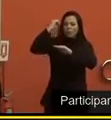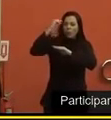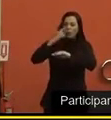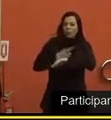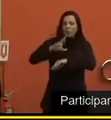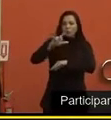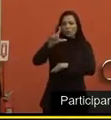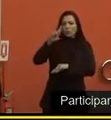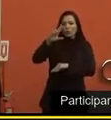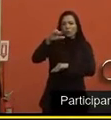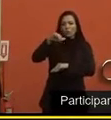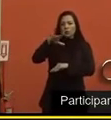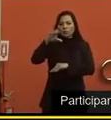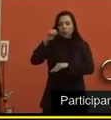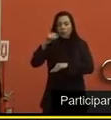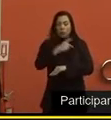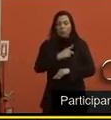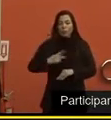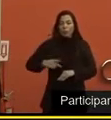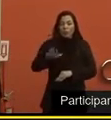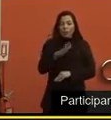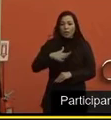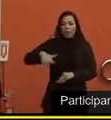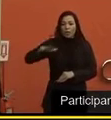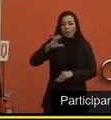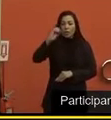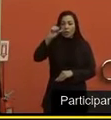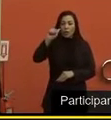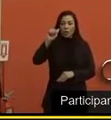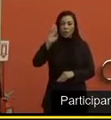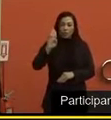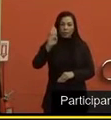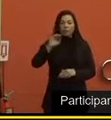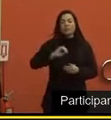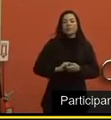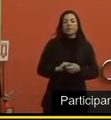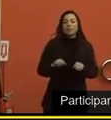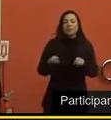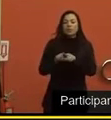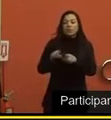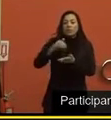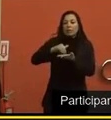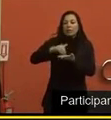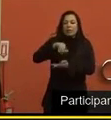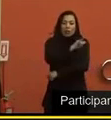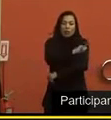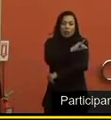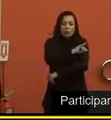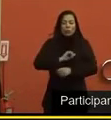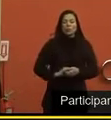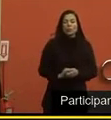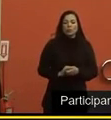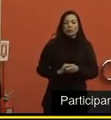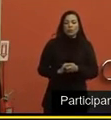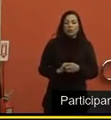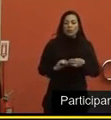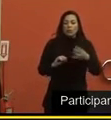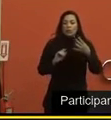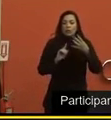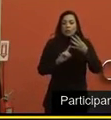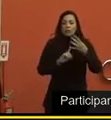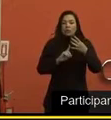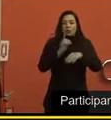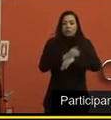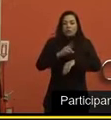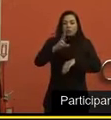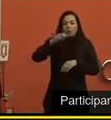doutor Luciano Bandeira Arantes, presidente da Ordem dos Advogados do Brasil, seccional Rio de Janeiro; doutora Maria do Carmo